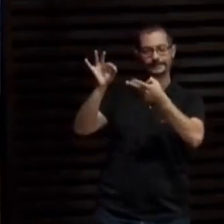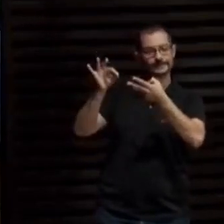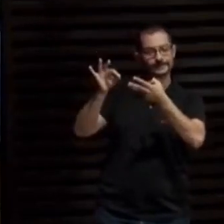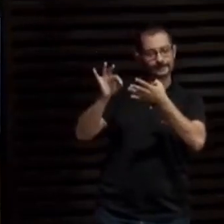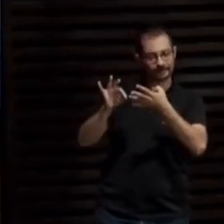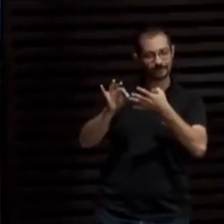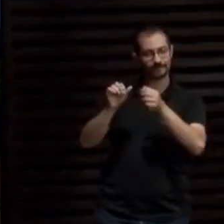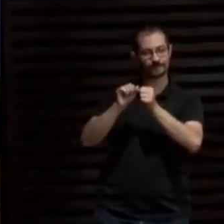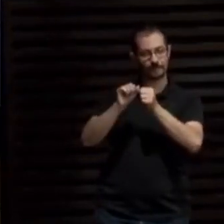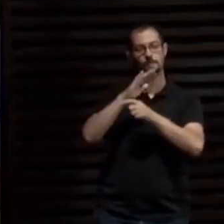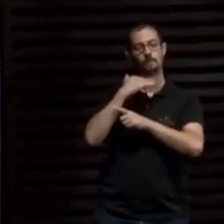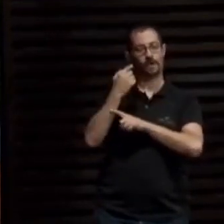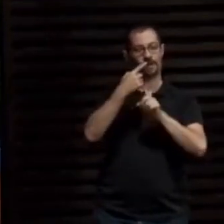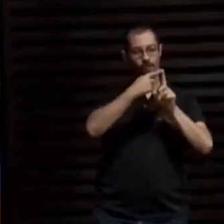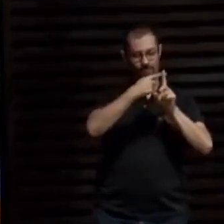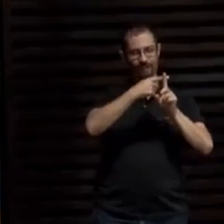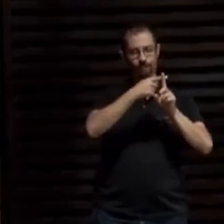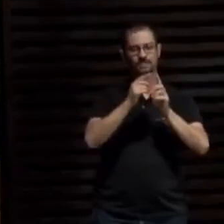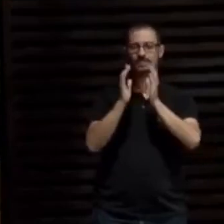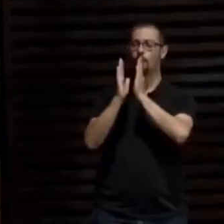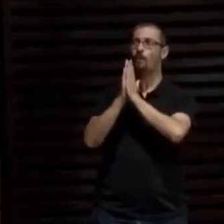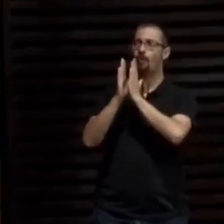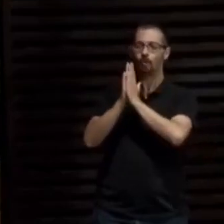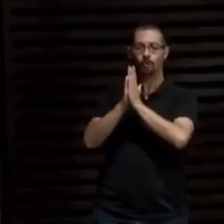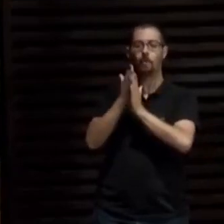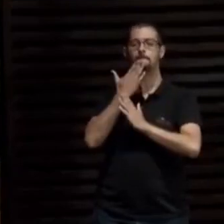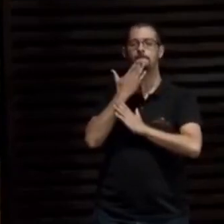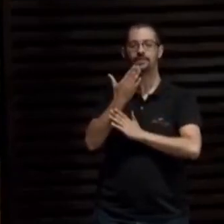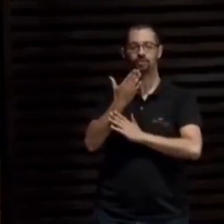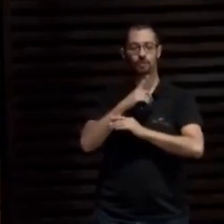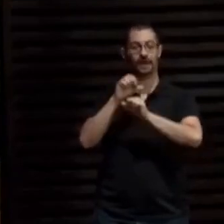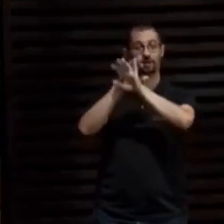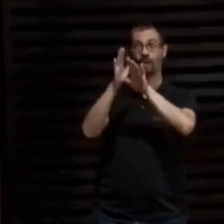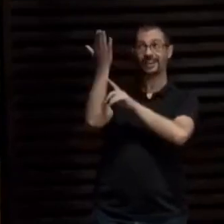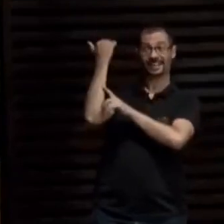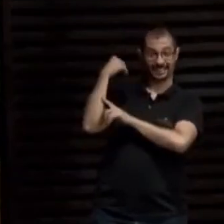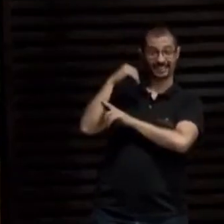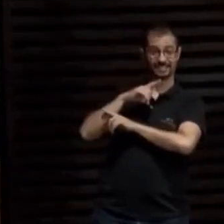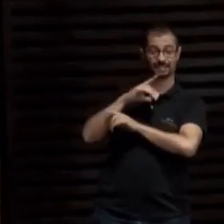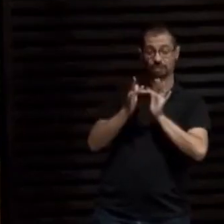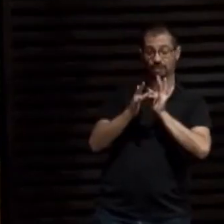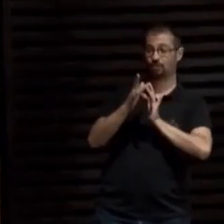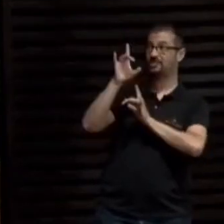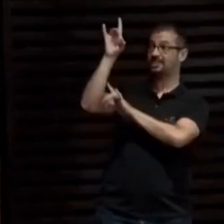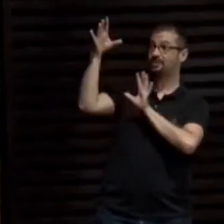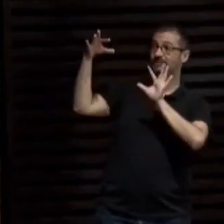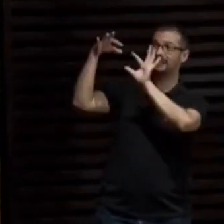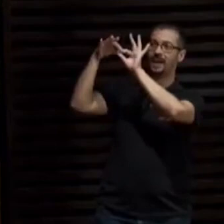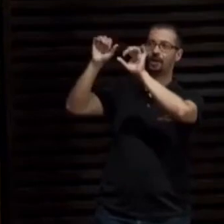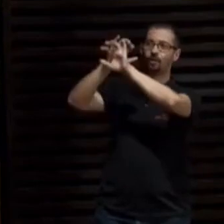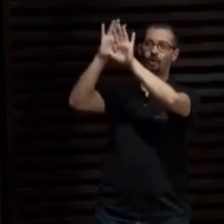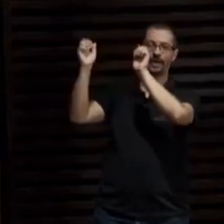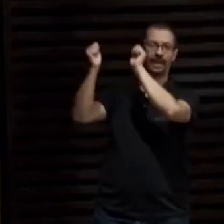tinha antes lhe fosse restaurada nesse momento. Do verso 6